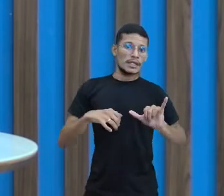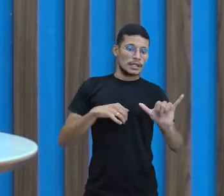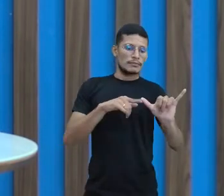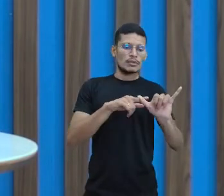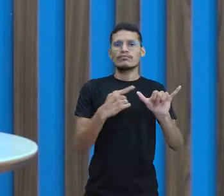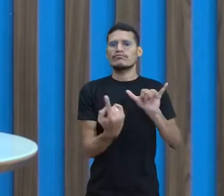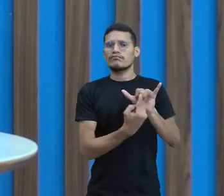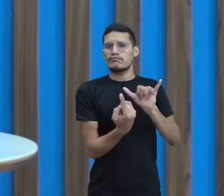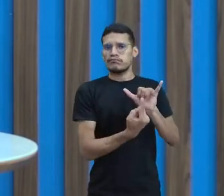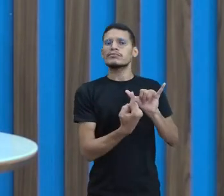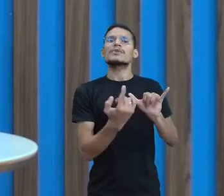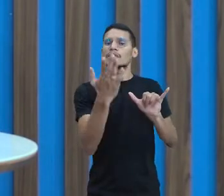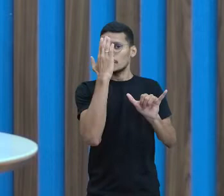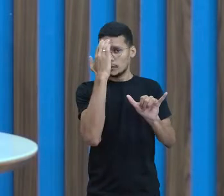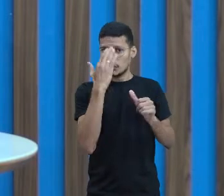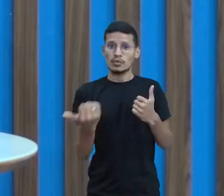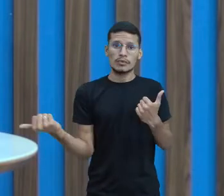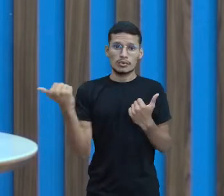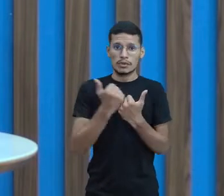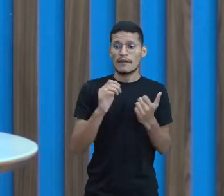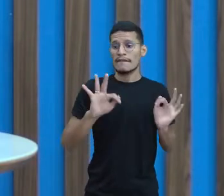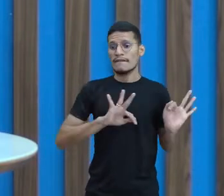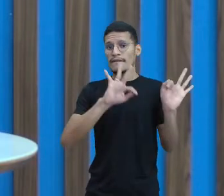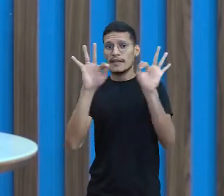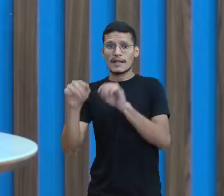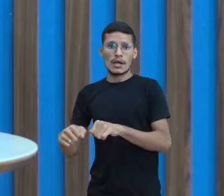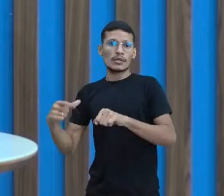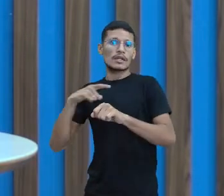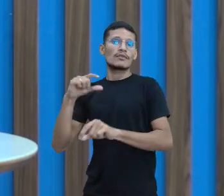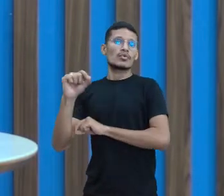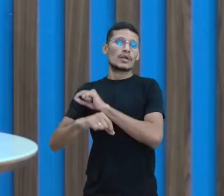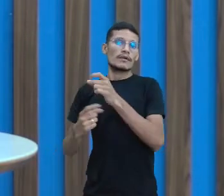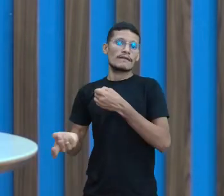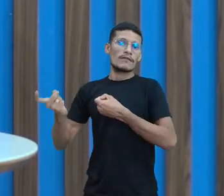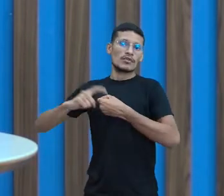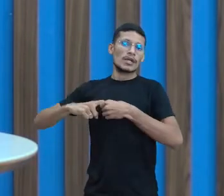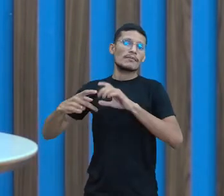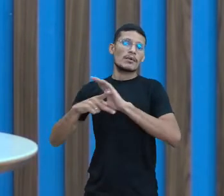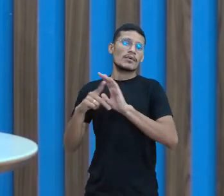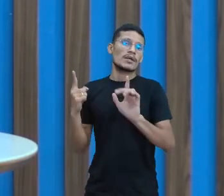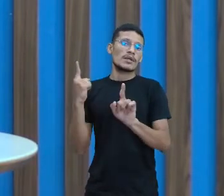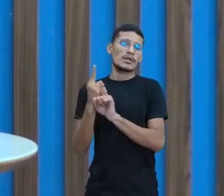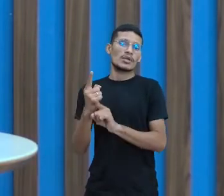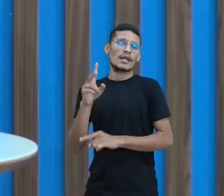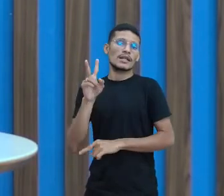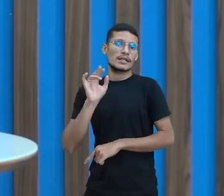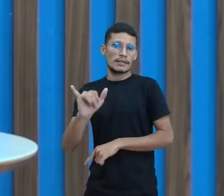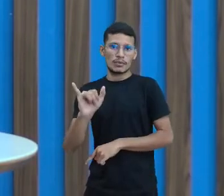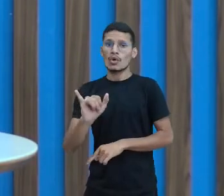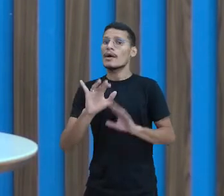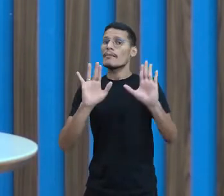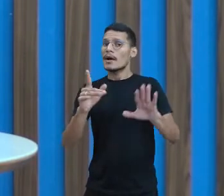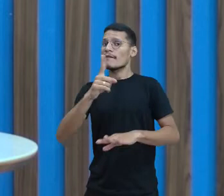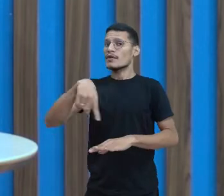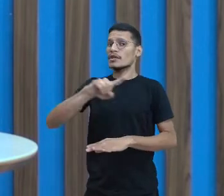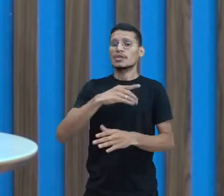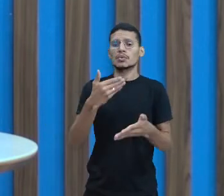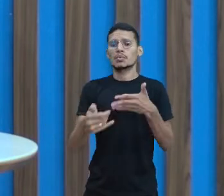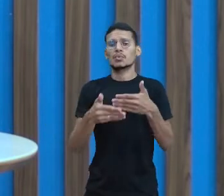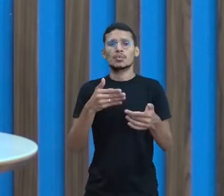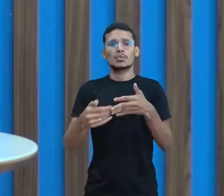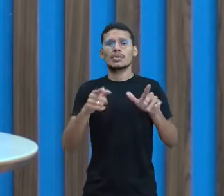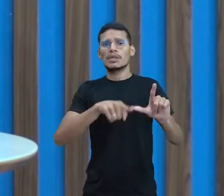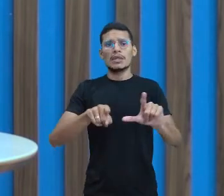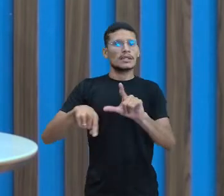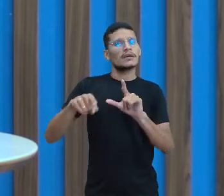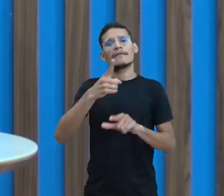primeiro, substituímos tudo mais, e no finalzinho a gente voltou para achar quem que era esse y, mas você pode escolher qualquer letra de acordo com a